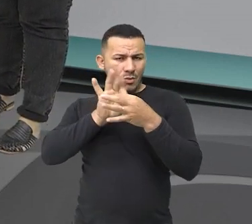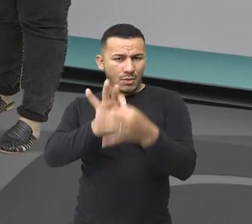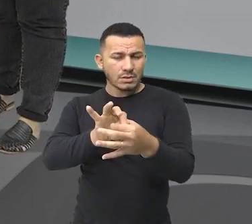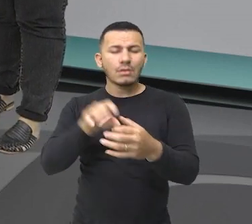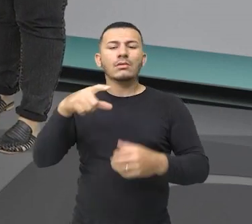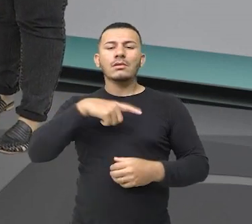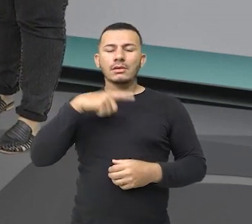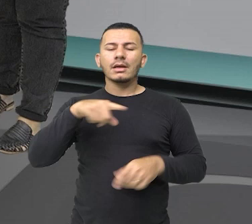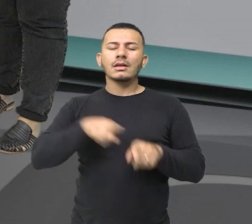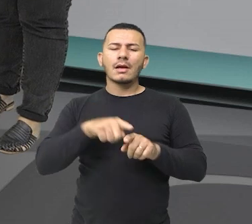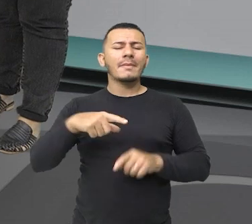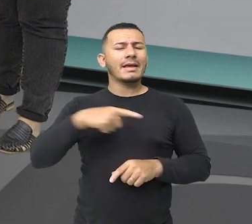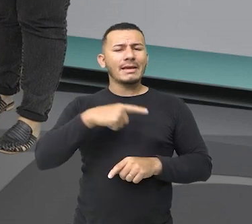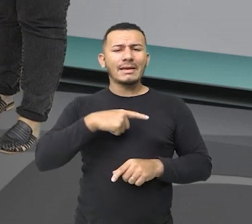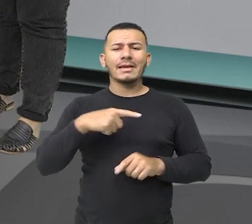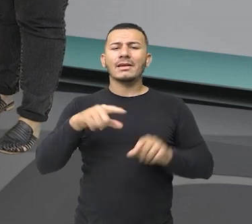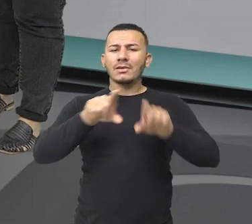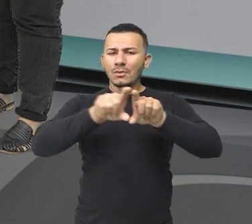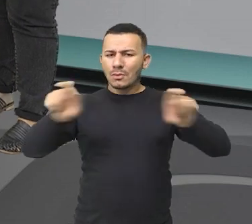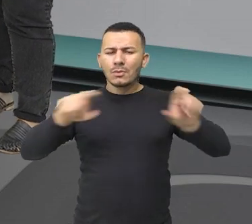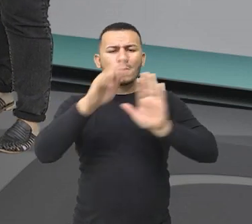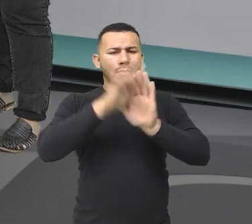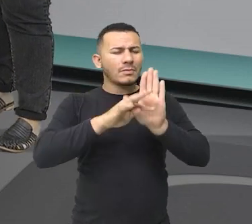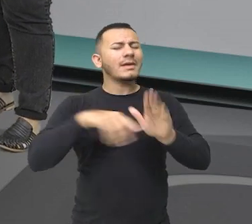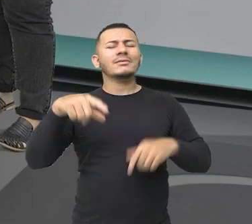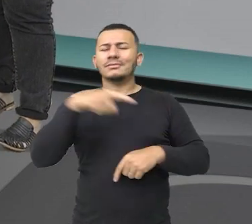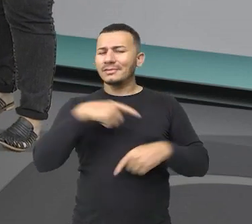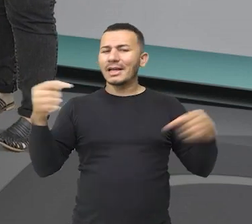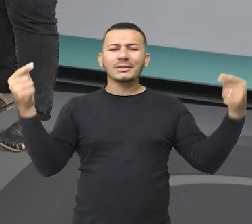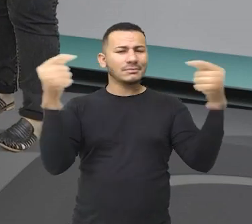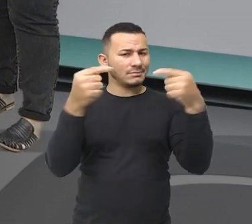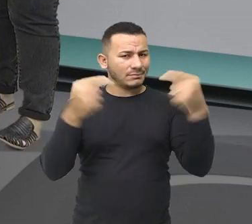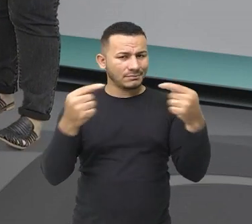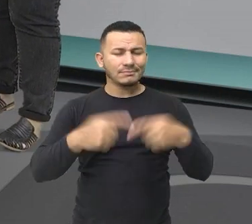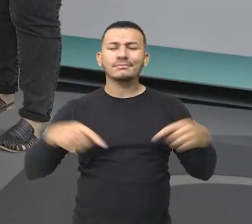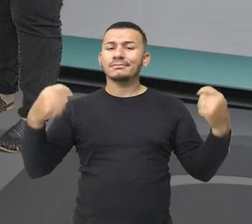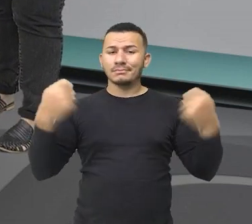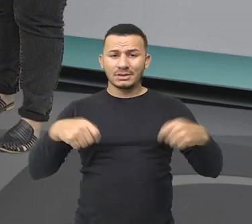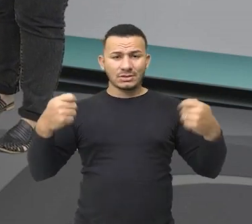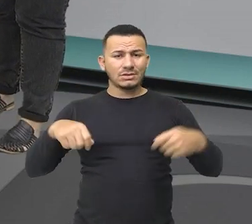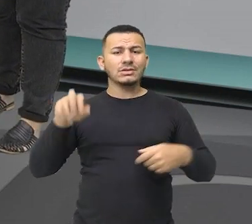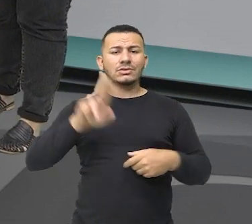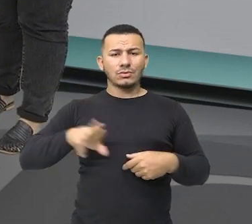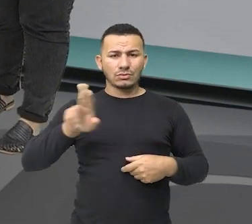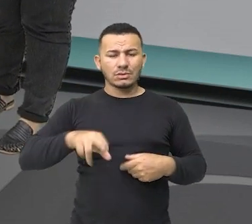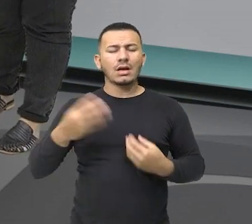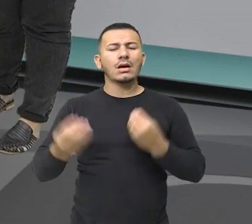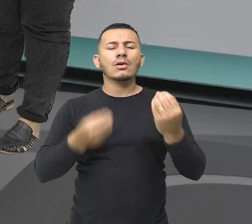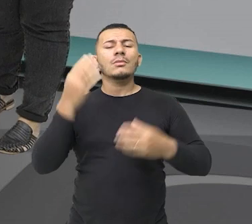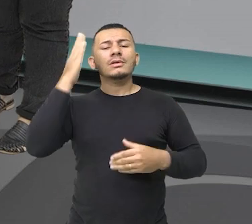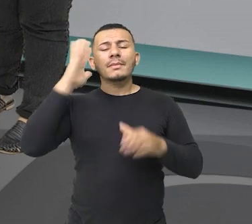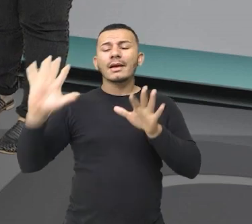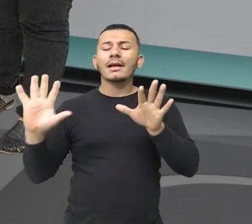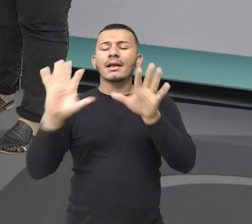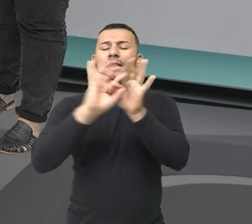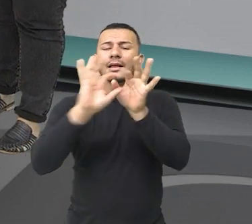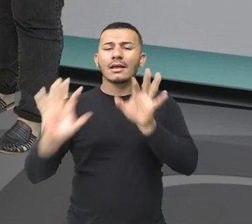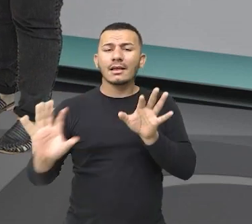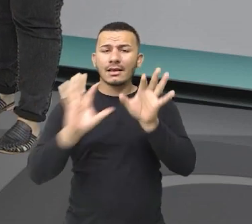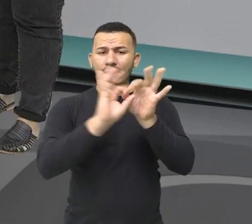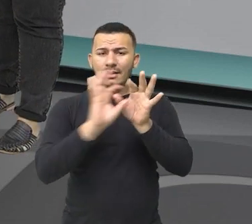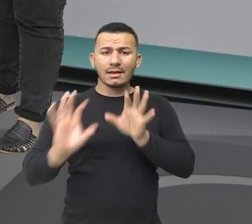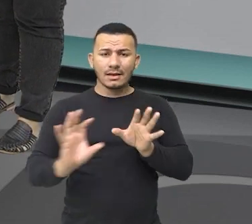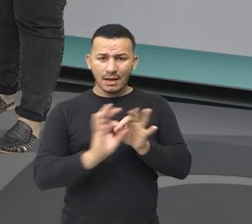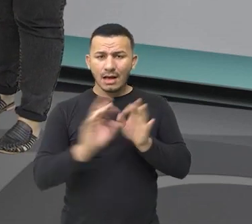presente a todo momento. A todo momento eu preciso das conexões para ligar as partes do